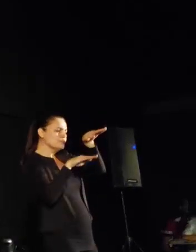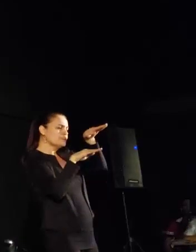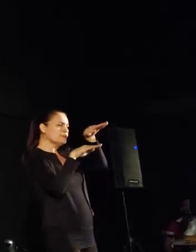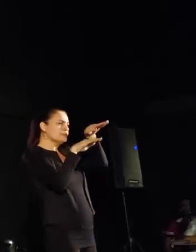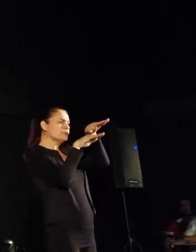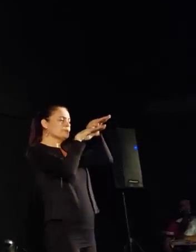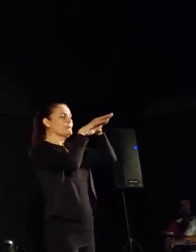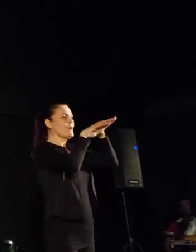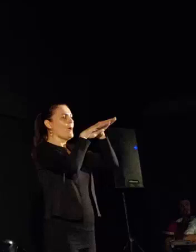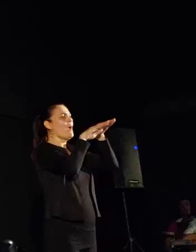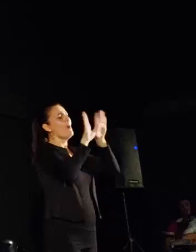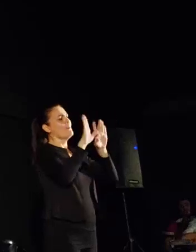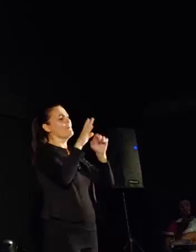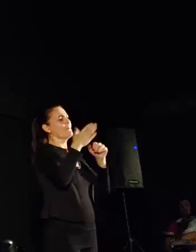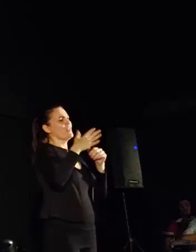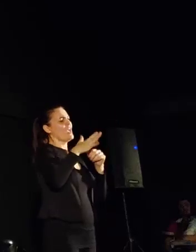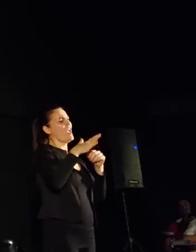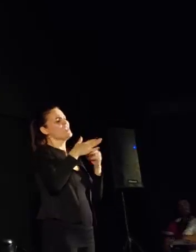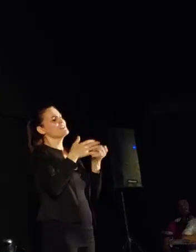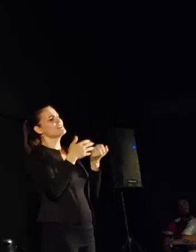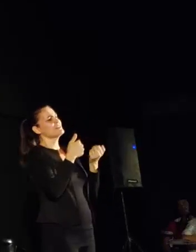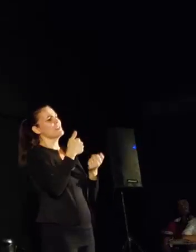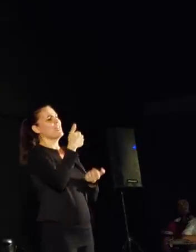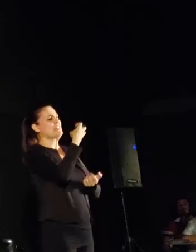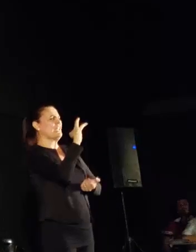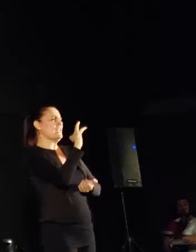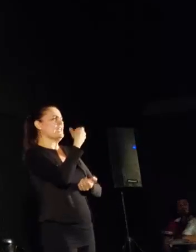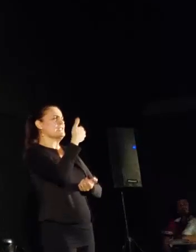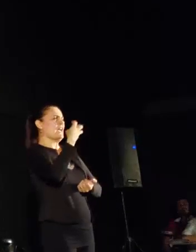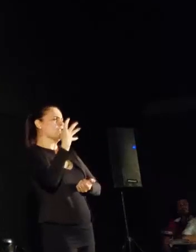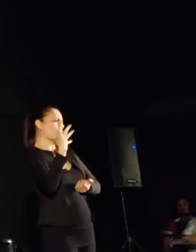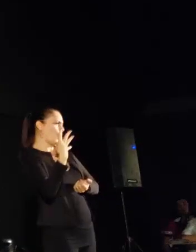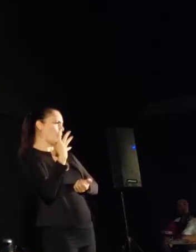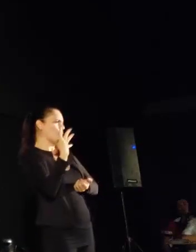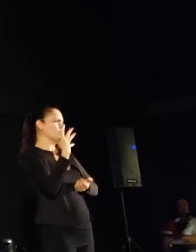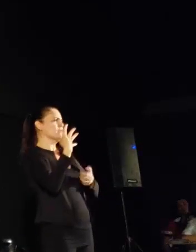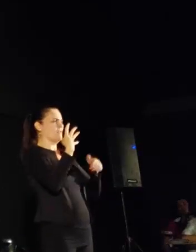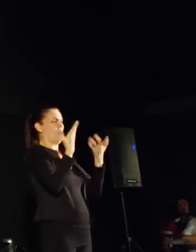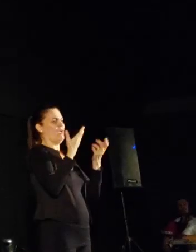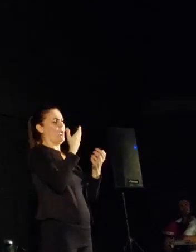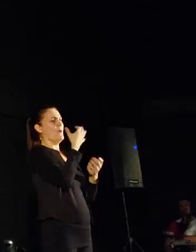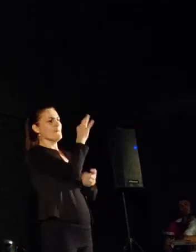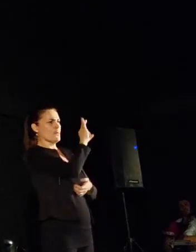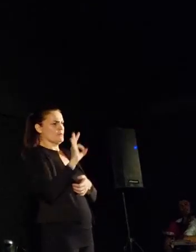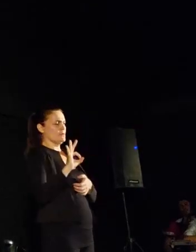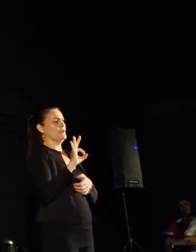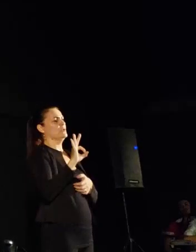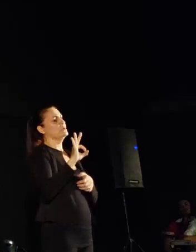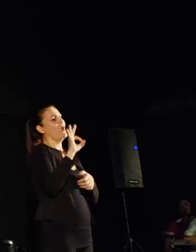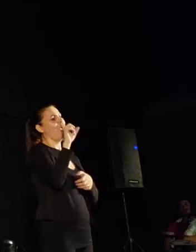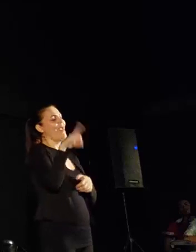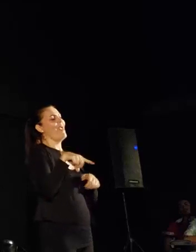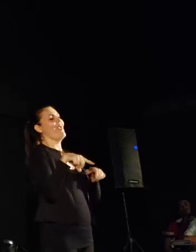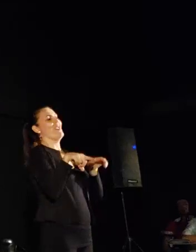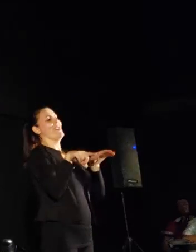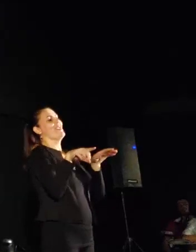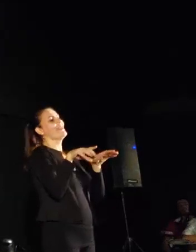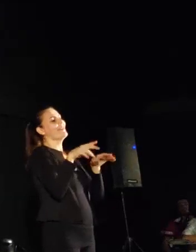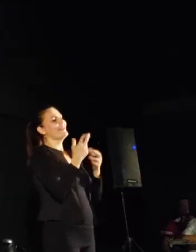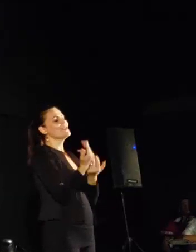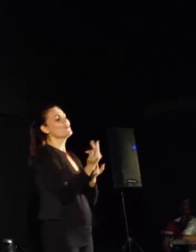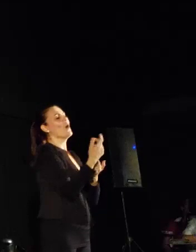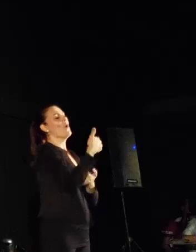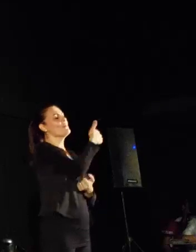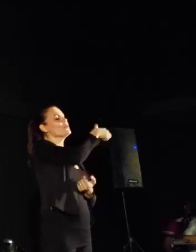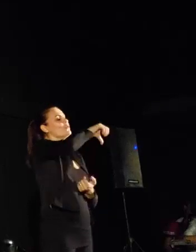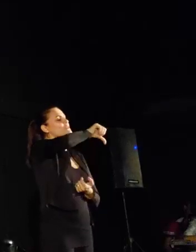que é 13 ou 14, se não me engano, é o mesmo nível de 1960. Ou seja, tudo o que aconteceu nesse